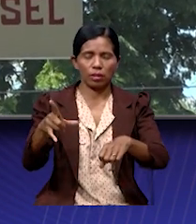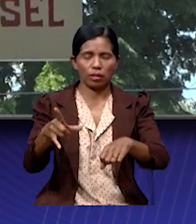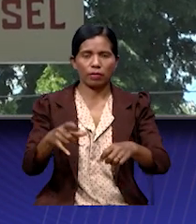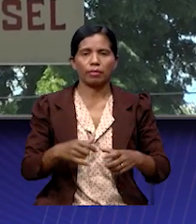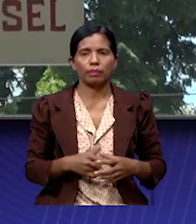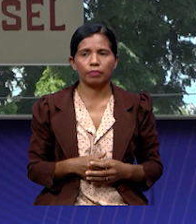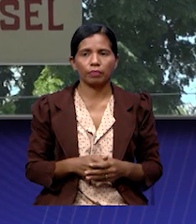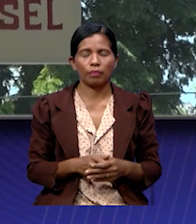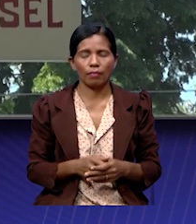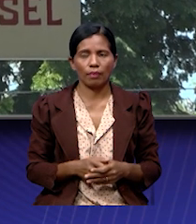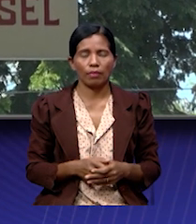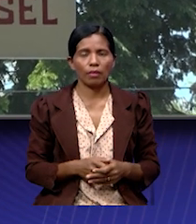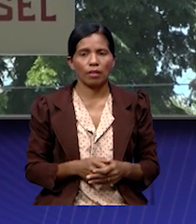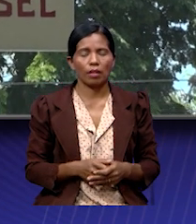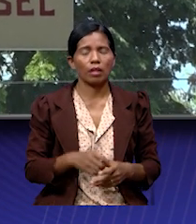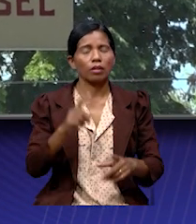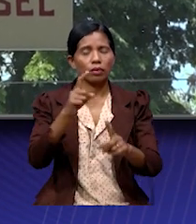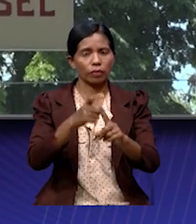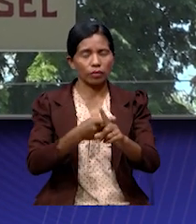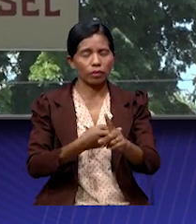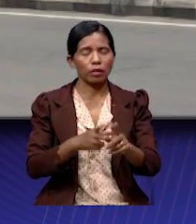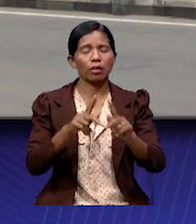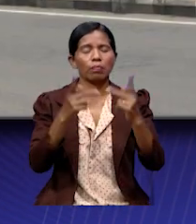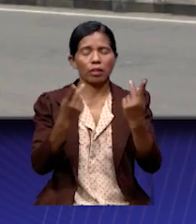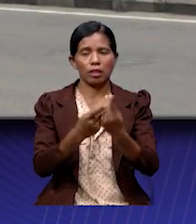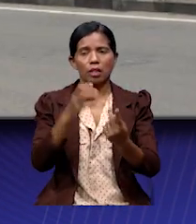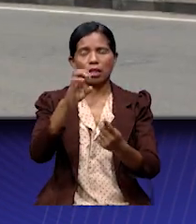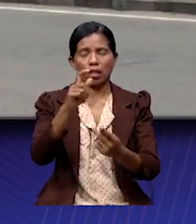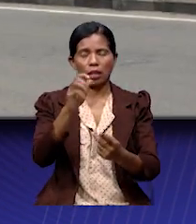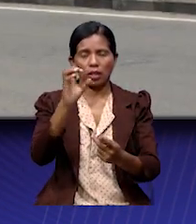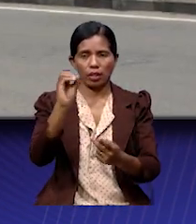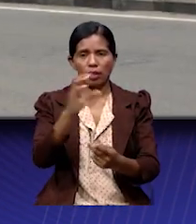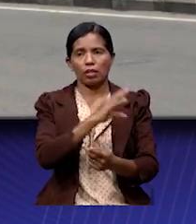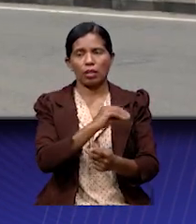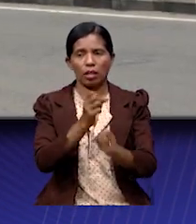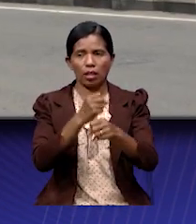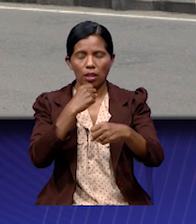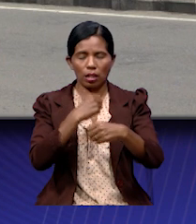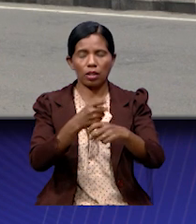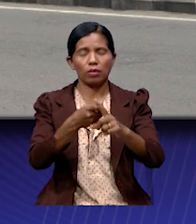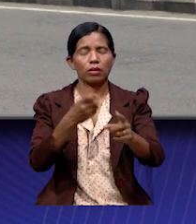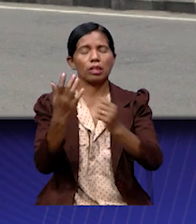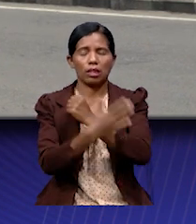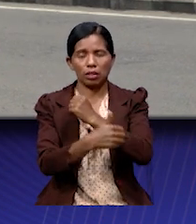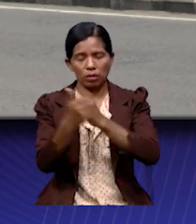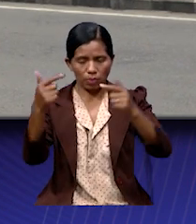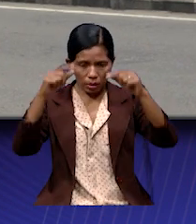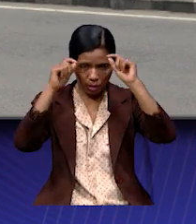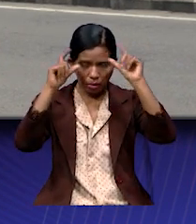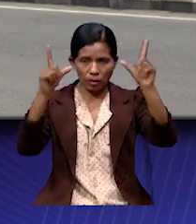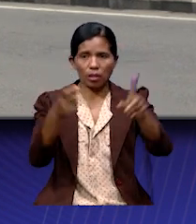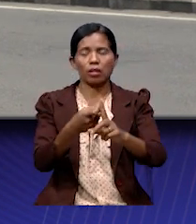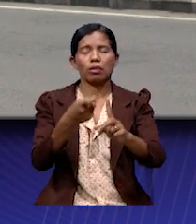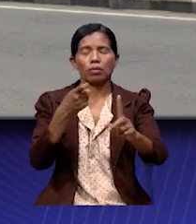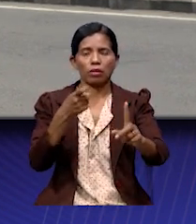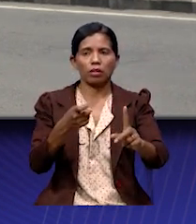Taiwan. Nune, kada fulan empresa Eto halo importação combustível husi rai liur mai Timor-Leste, li husi